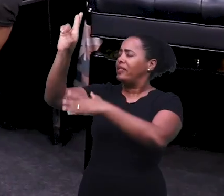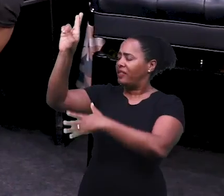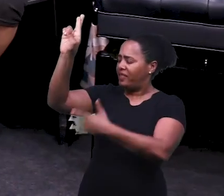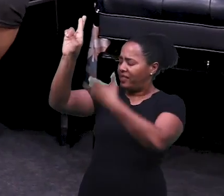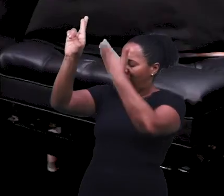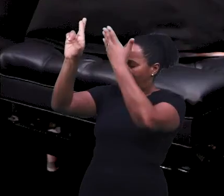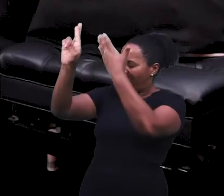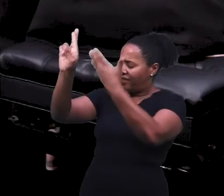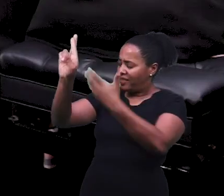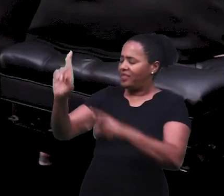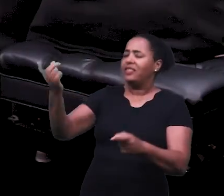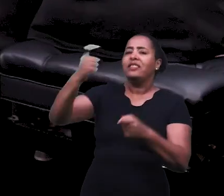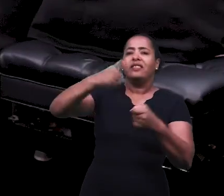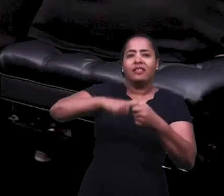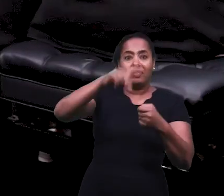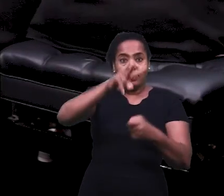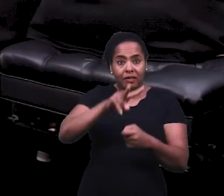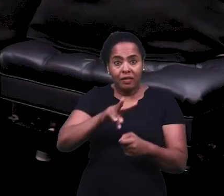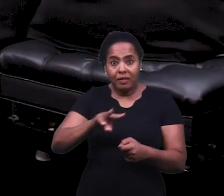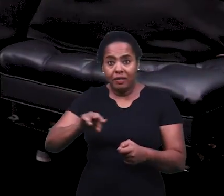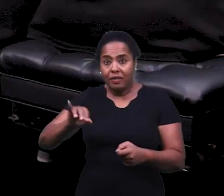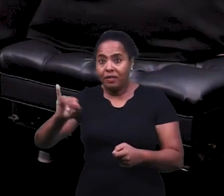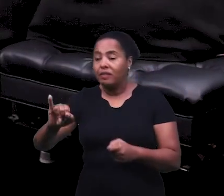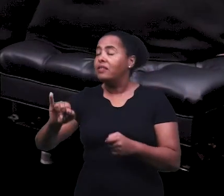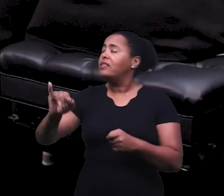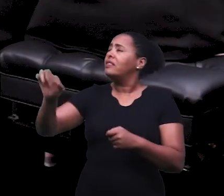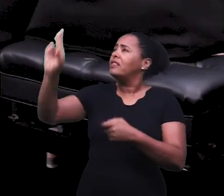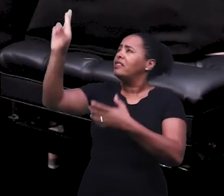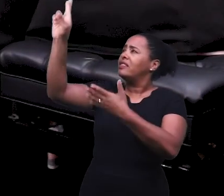Posso ver, ó